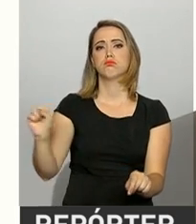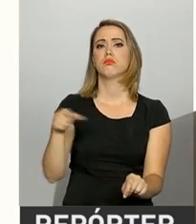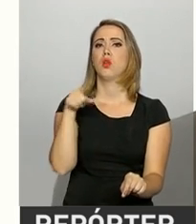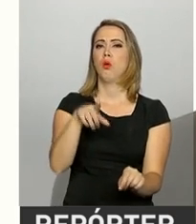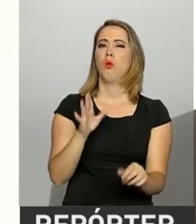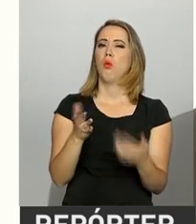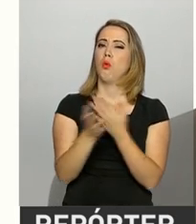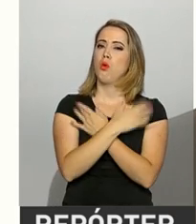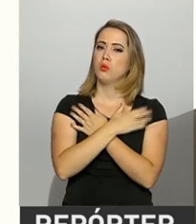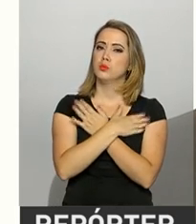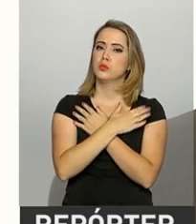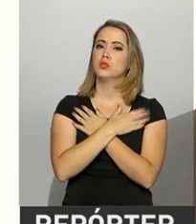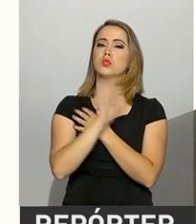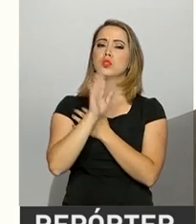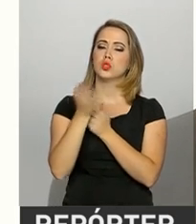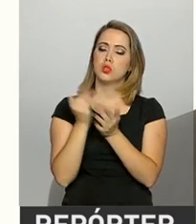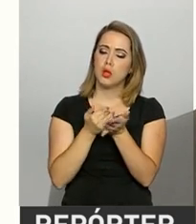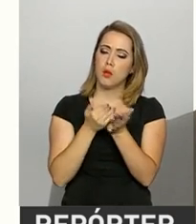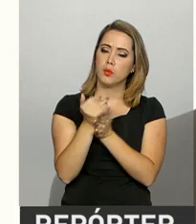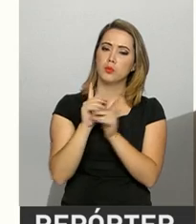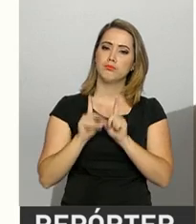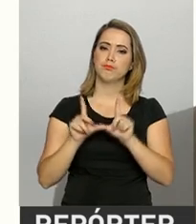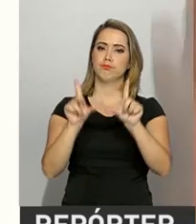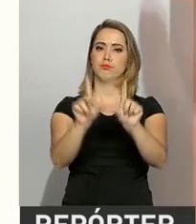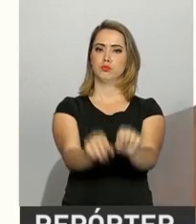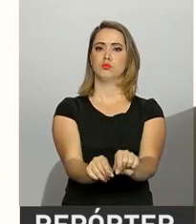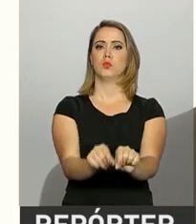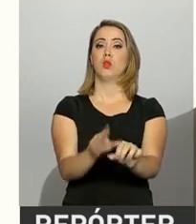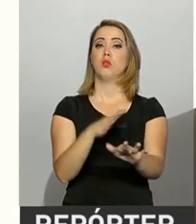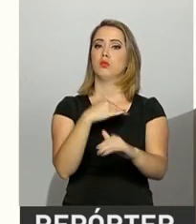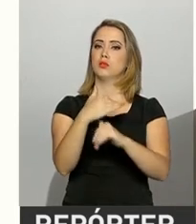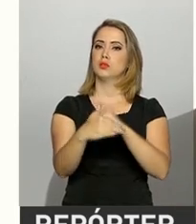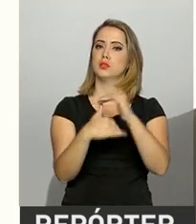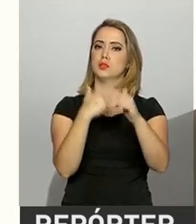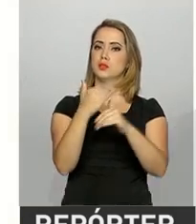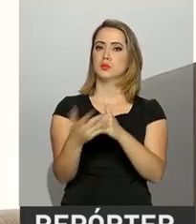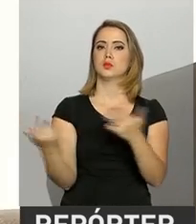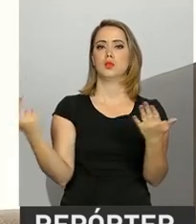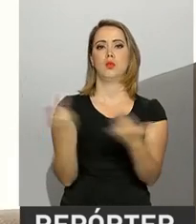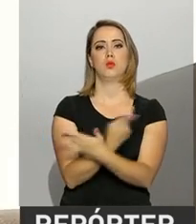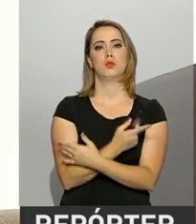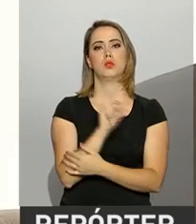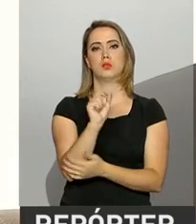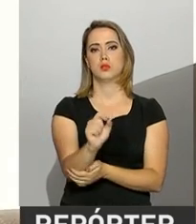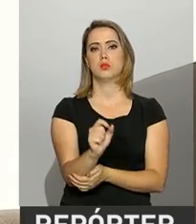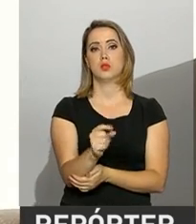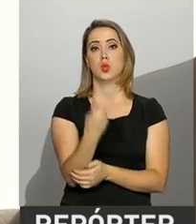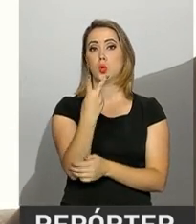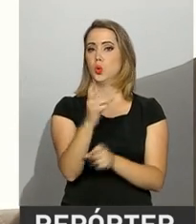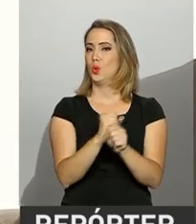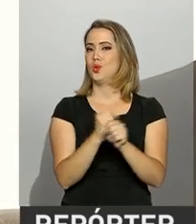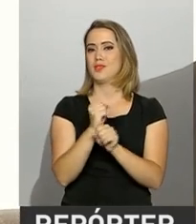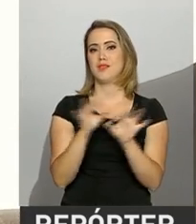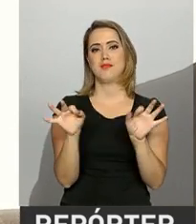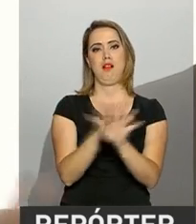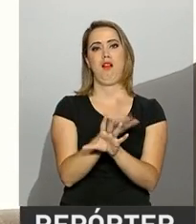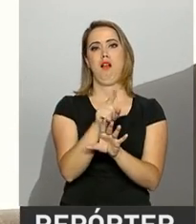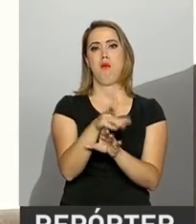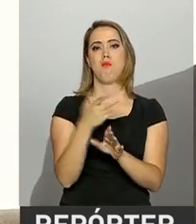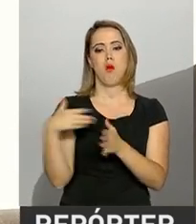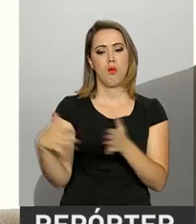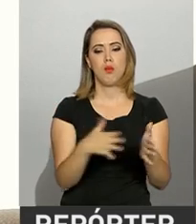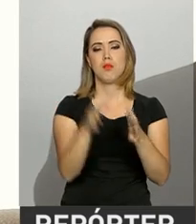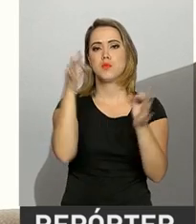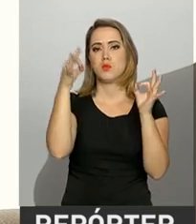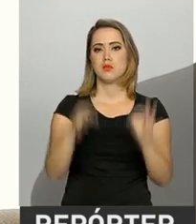o desemprego já comece a diminuir e o crescimento Venha de uma vez se ao cabo de 2 anos o Brasil estiver dos Trilhos nos